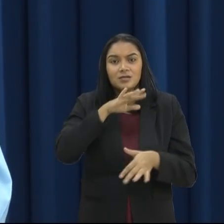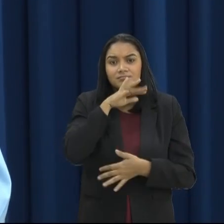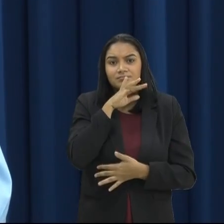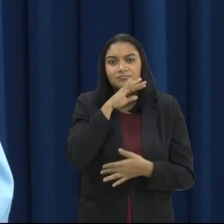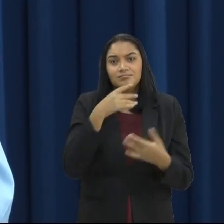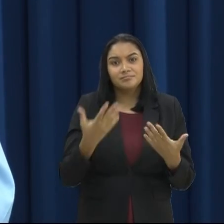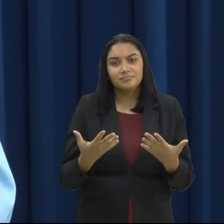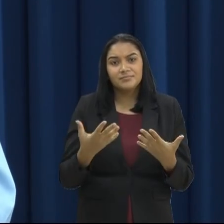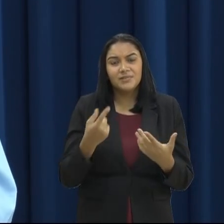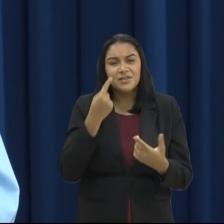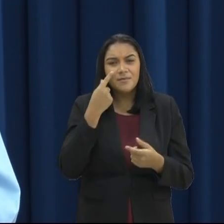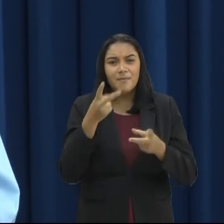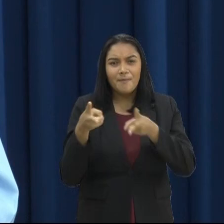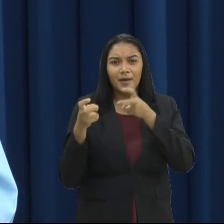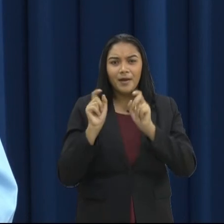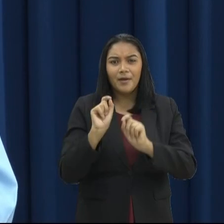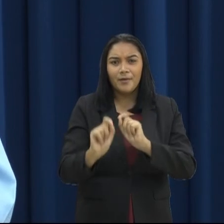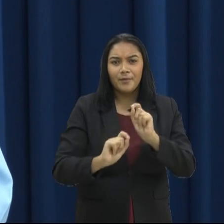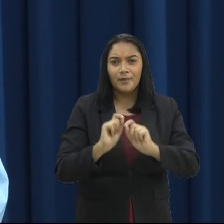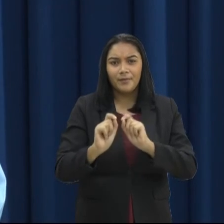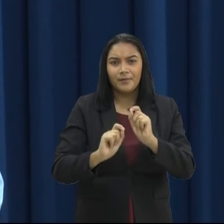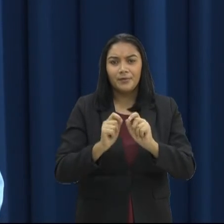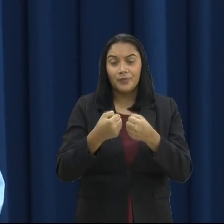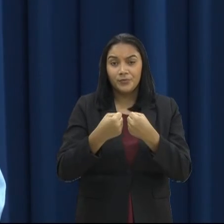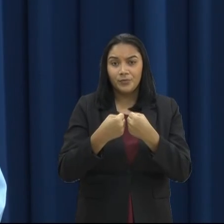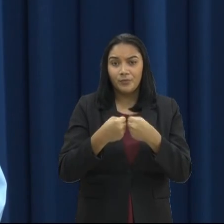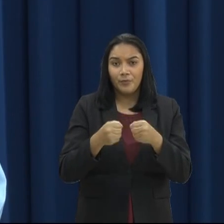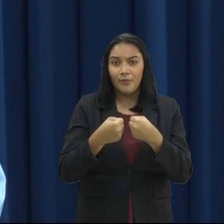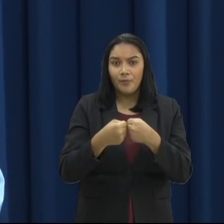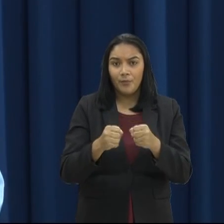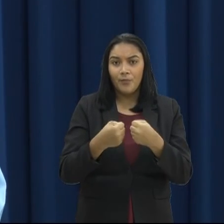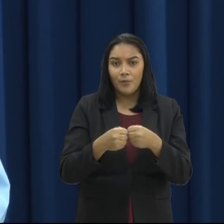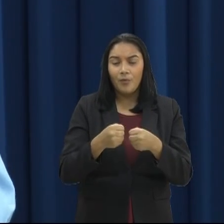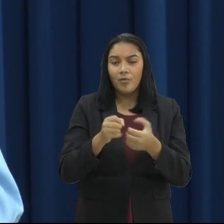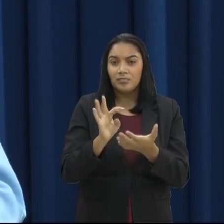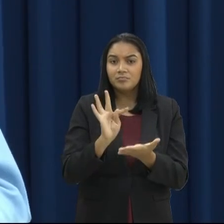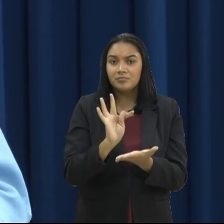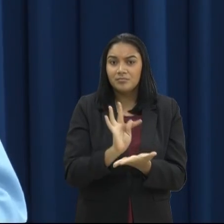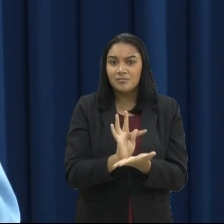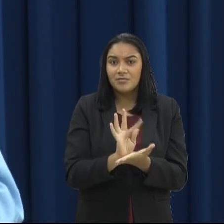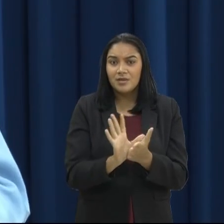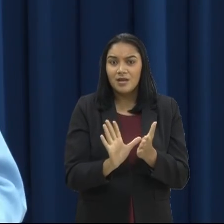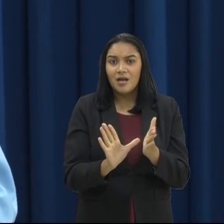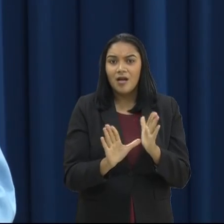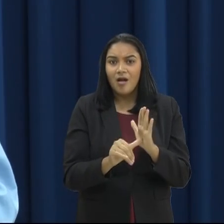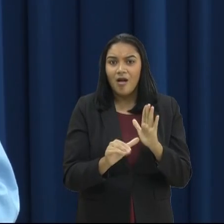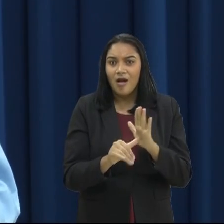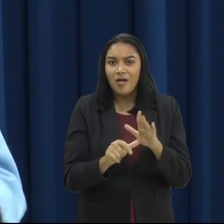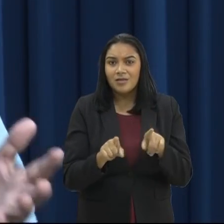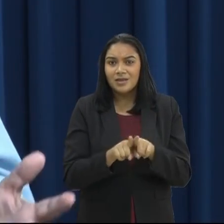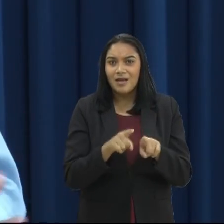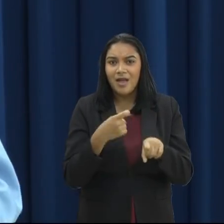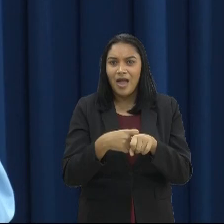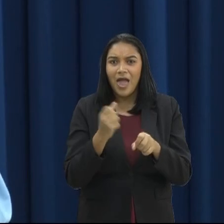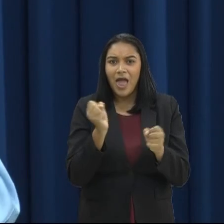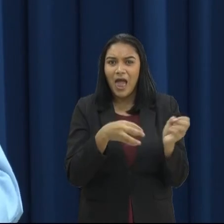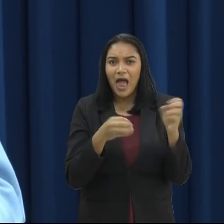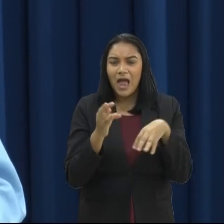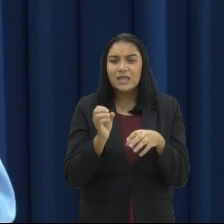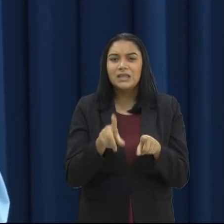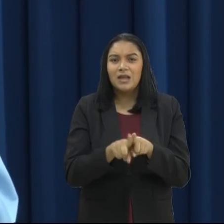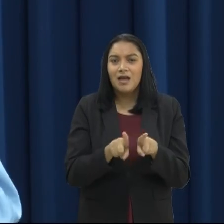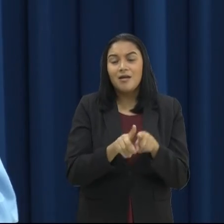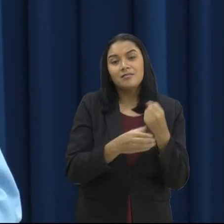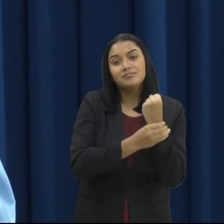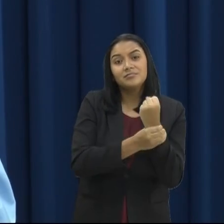estações de passageiros do coletivo aqui, do ônibus coletivo de Teresina, assaltados, depredados. E cadê a segurança? Onde